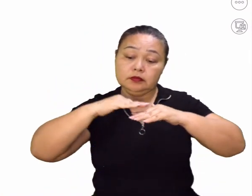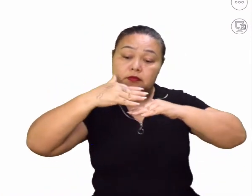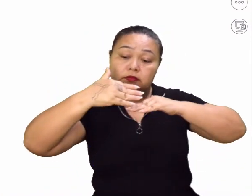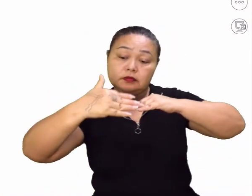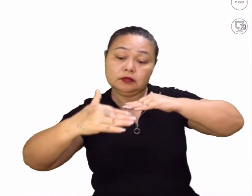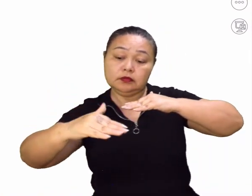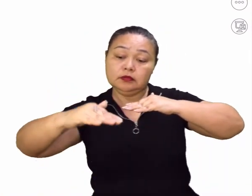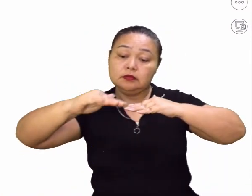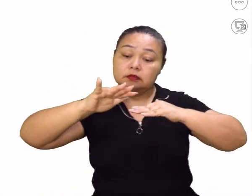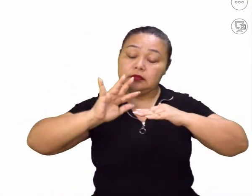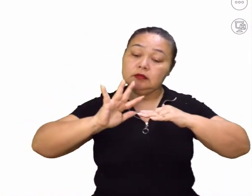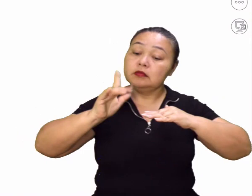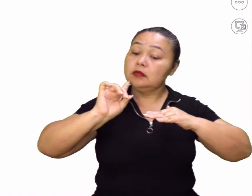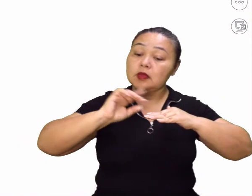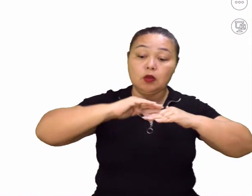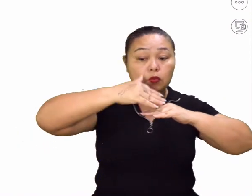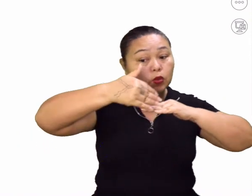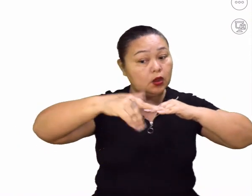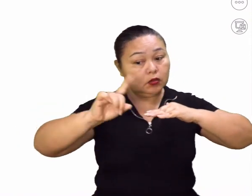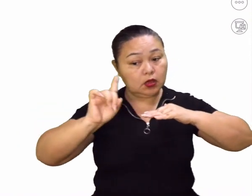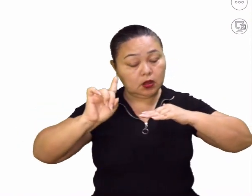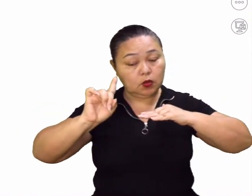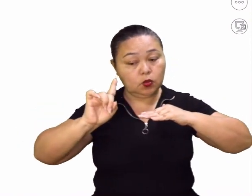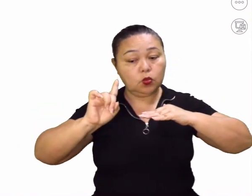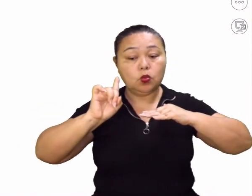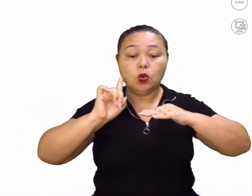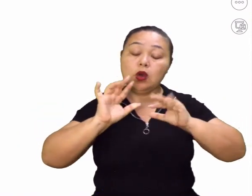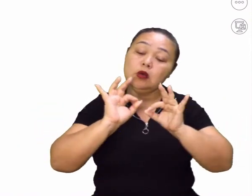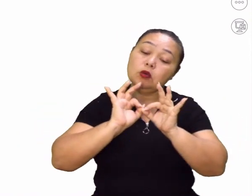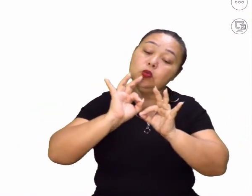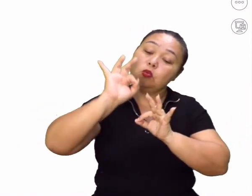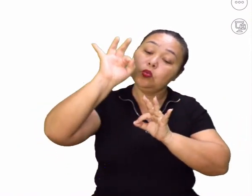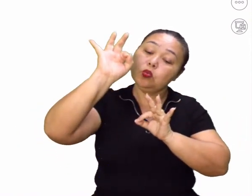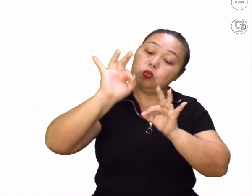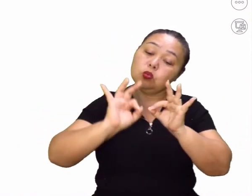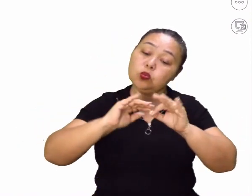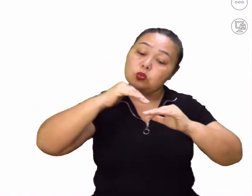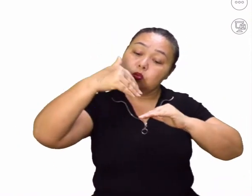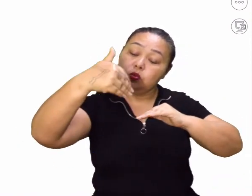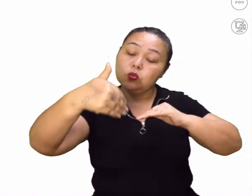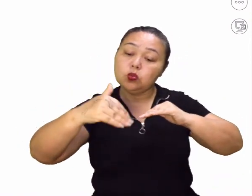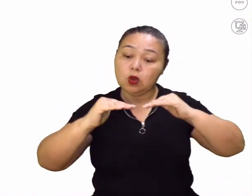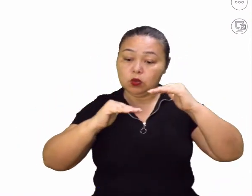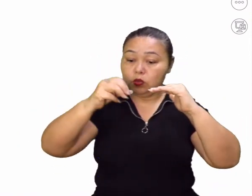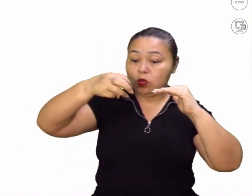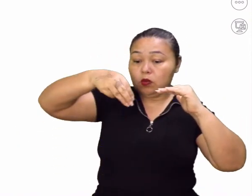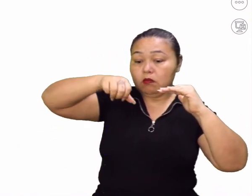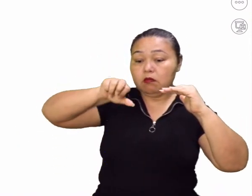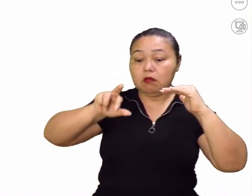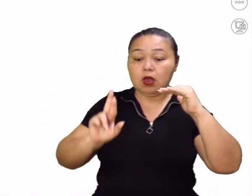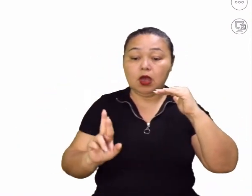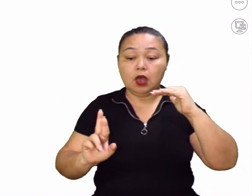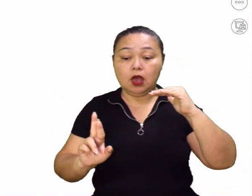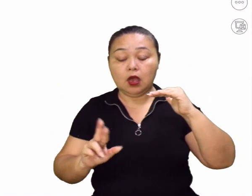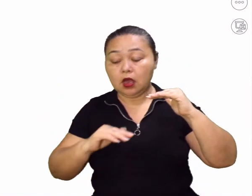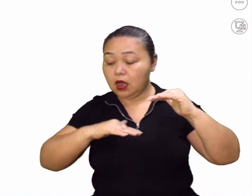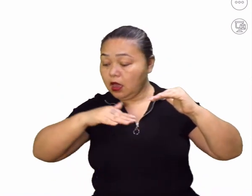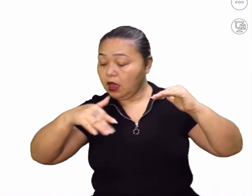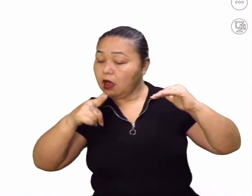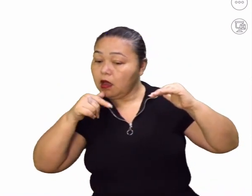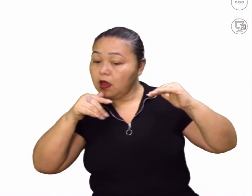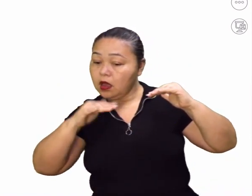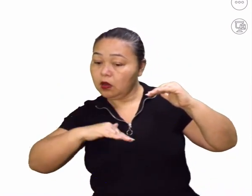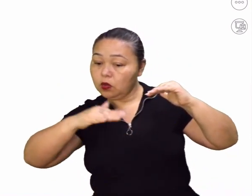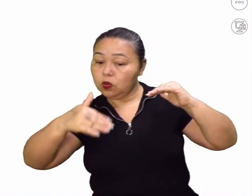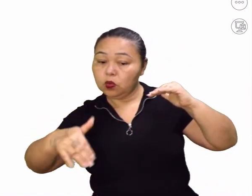estamos falando de altimetria. A gente está falando da altura do relevo em relação ao nível do mar. Muito bem. Então, a Amazônia